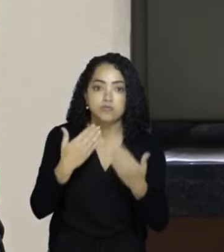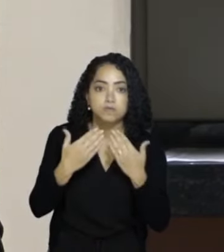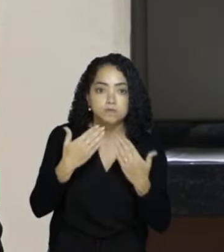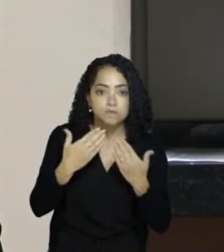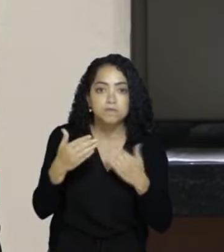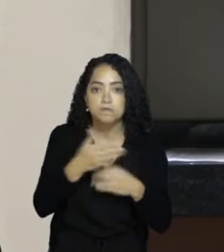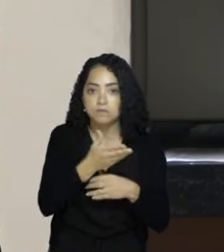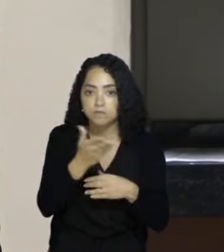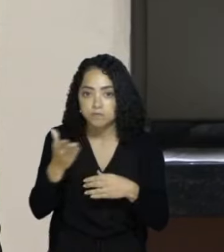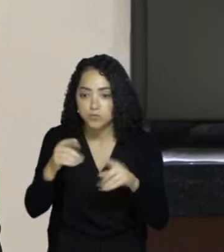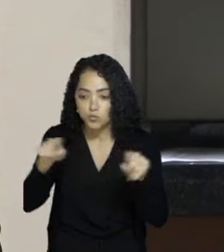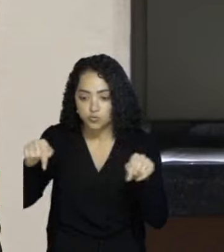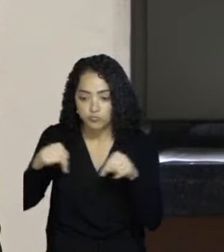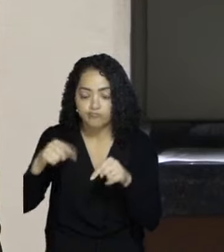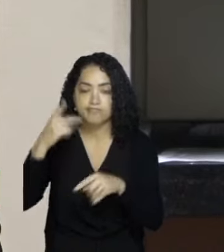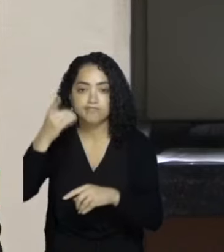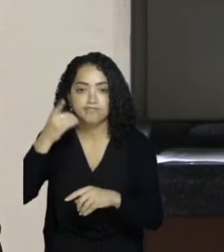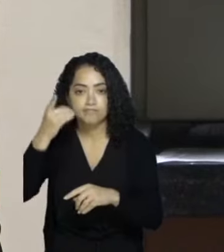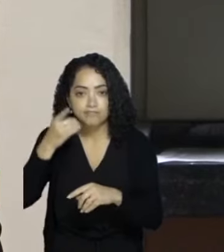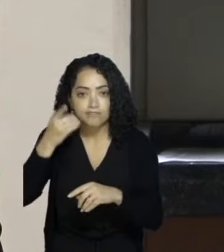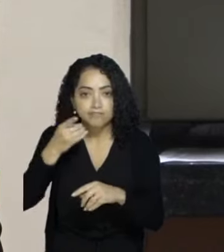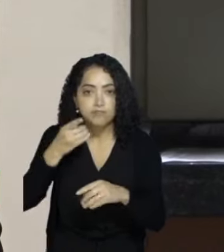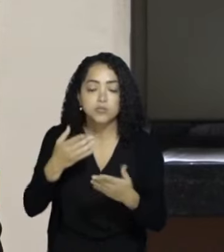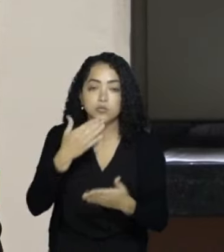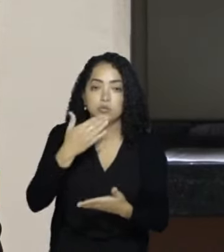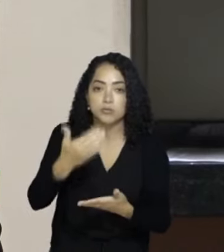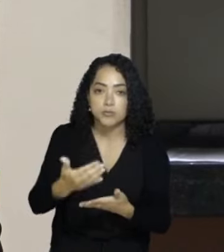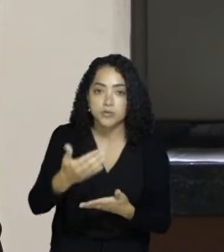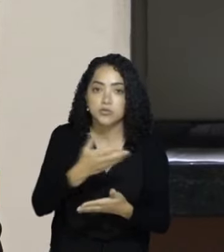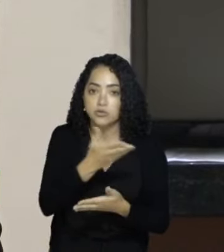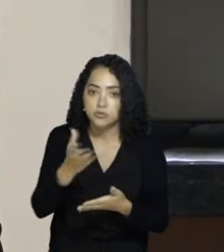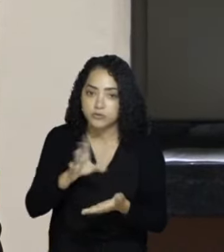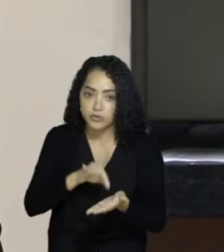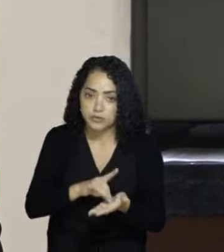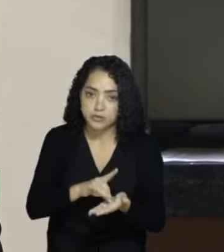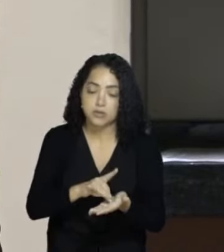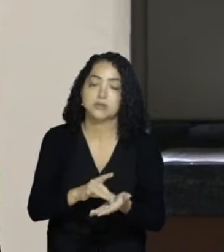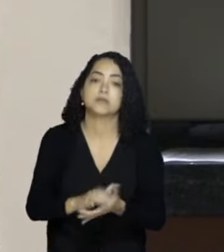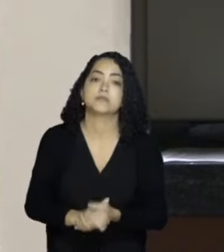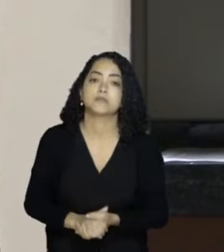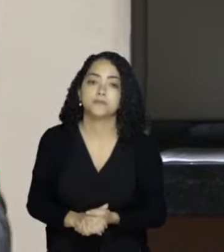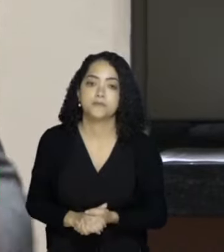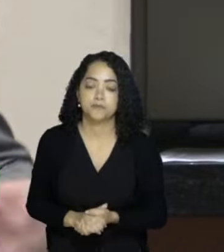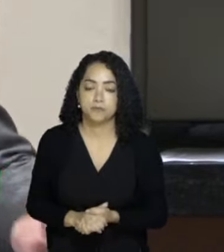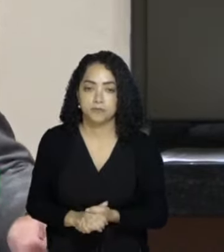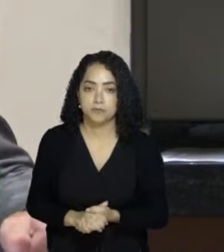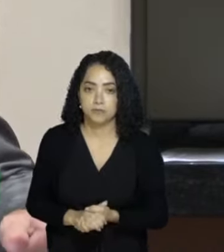os gabinetes, a todos os deputados, quanto ao pleito legítimo que todos vocês estão